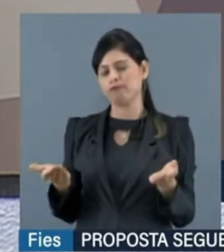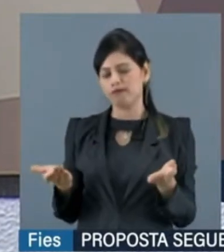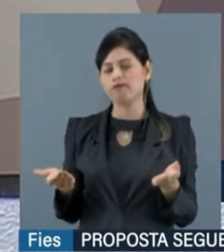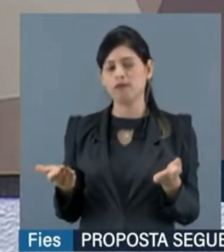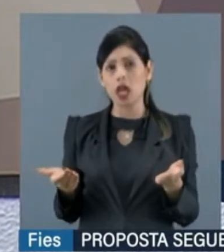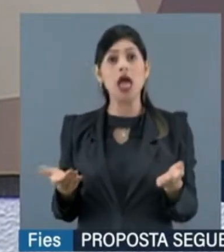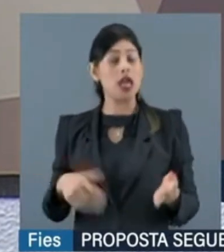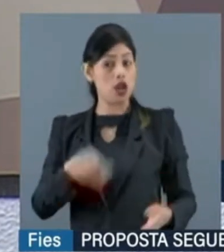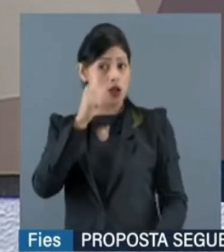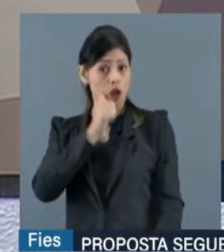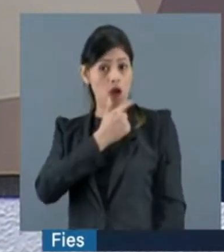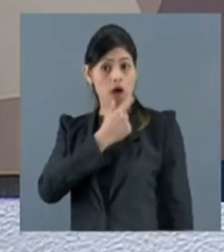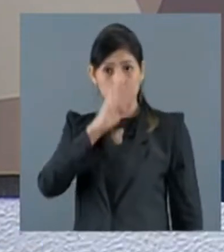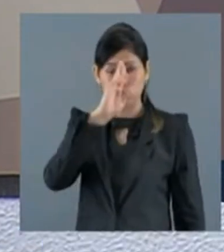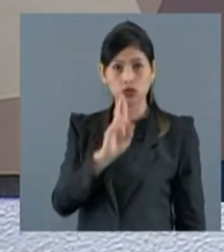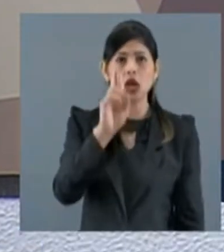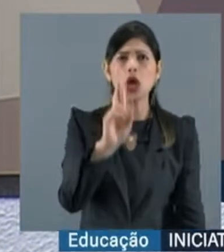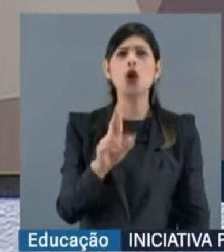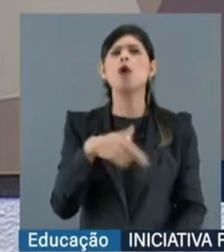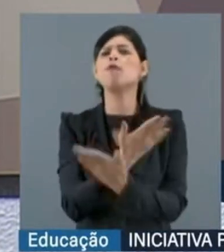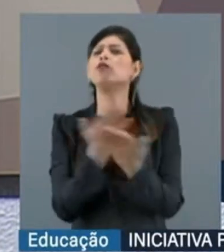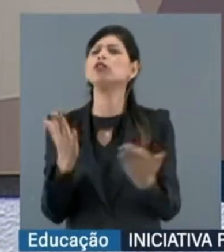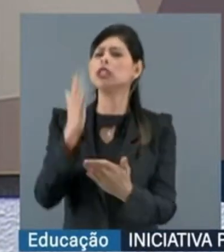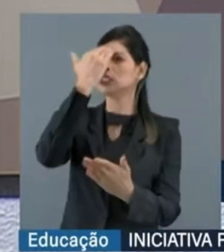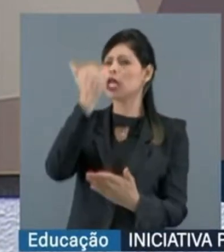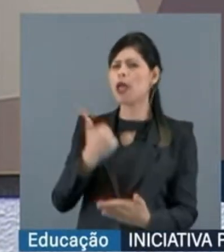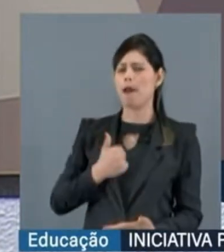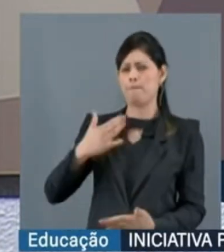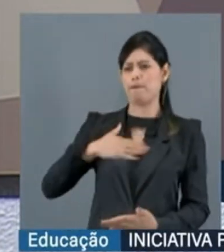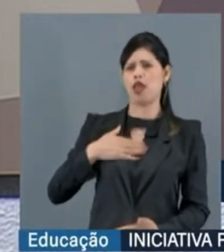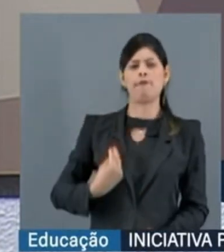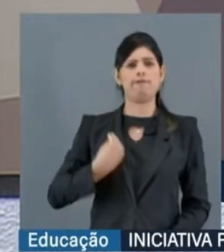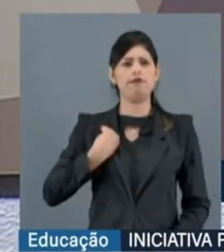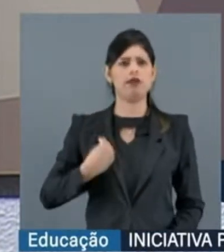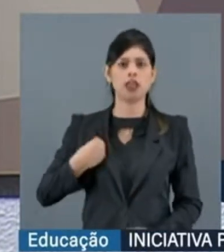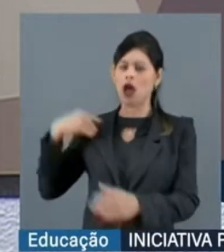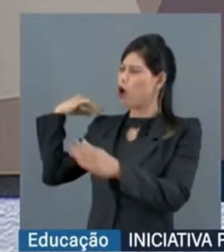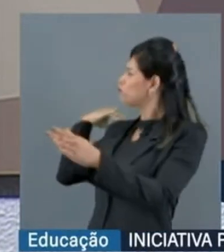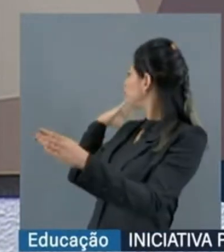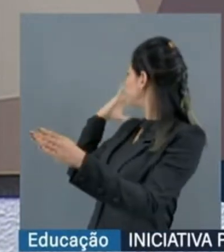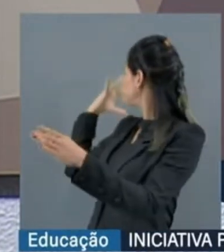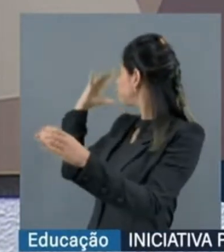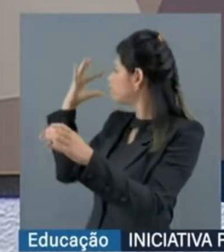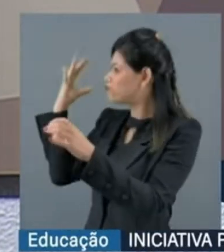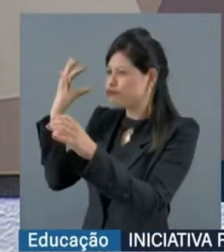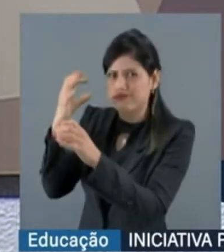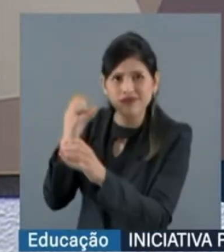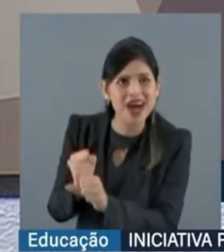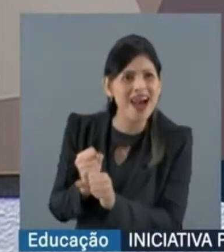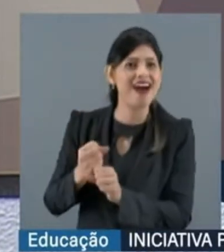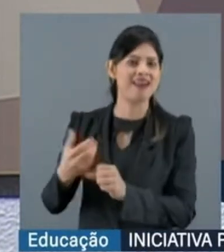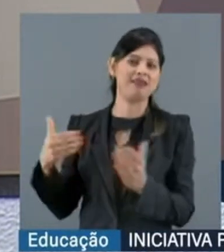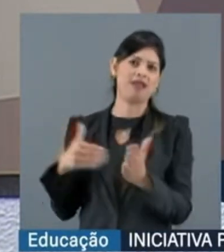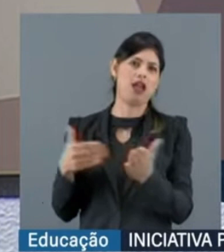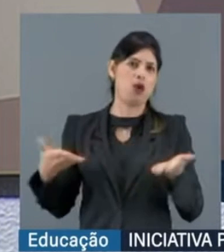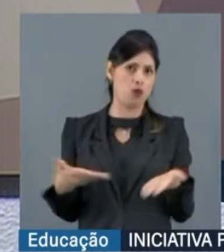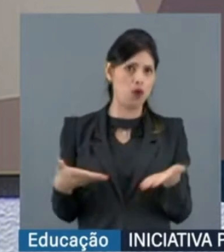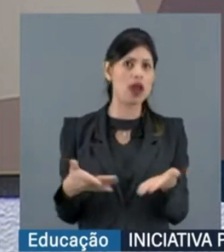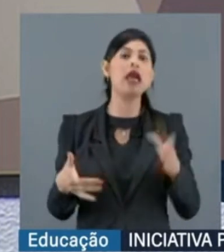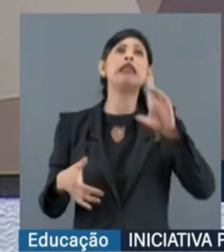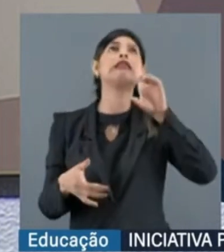tem firmeza assentada em uma vida inteira, pode e estará presente, se Deus